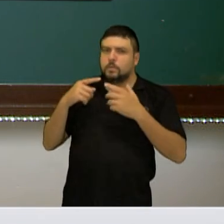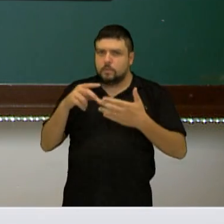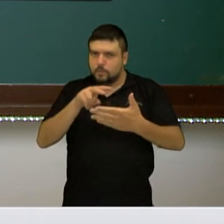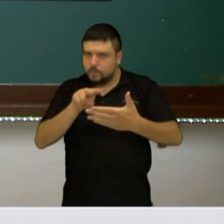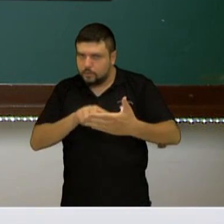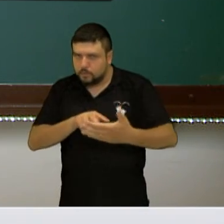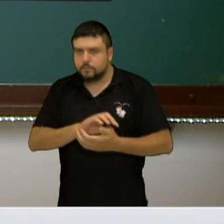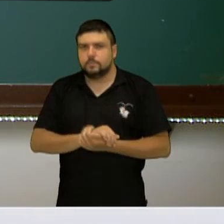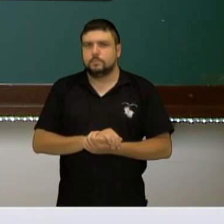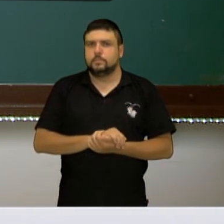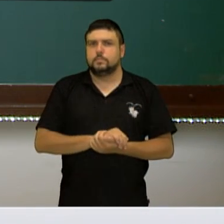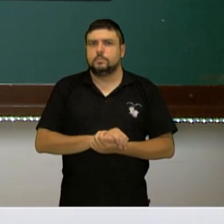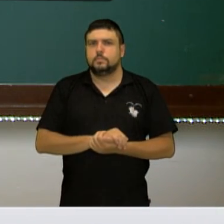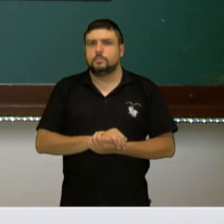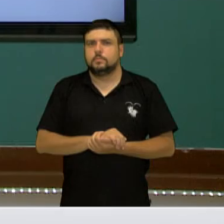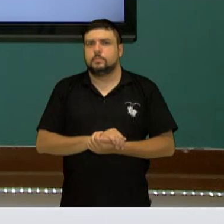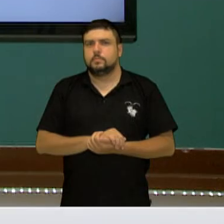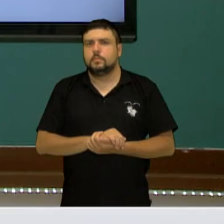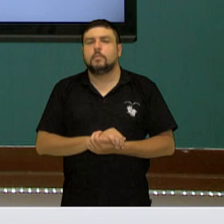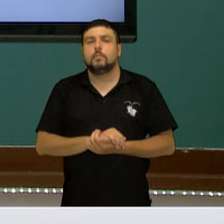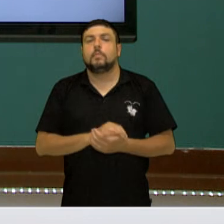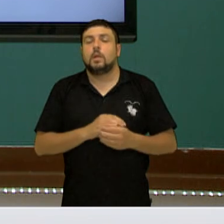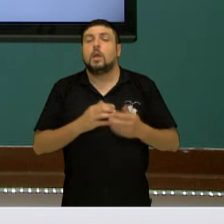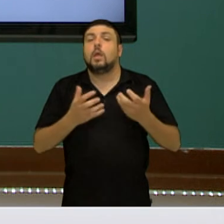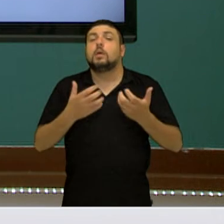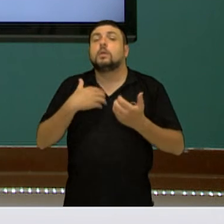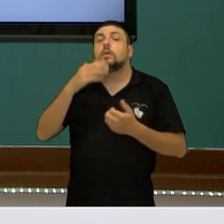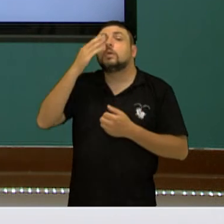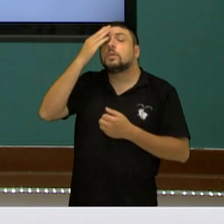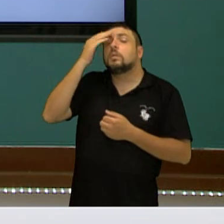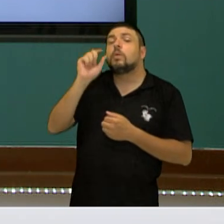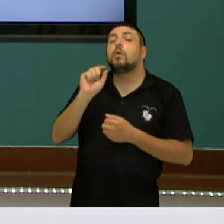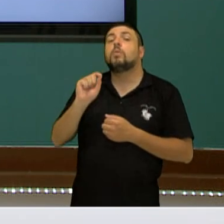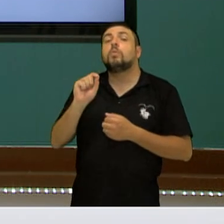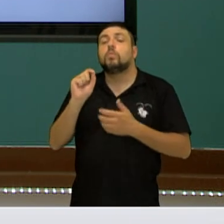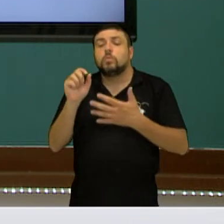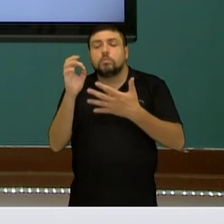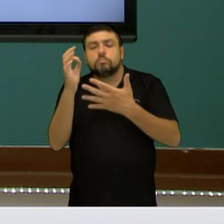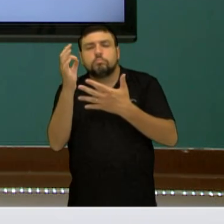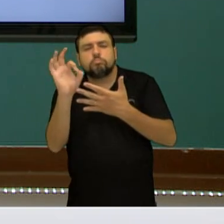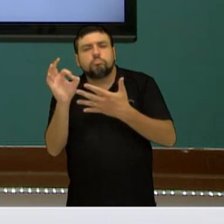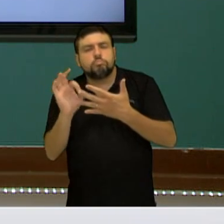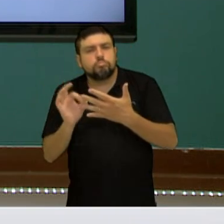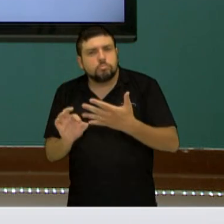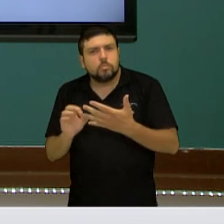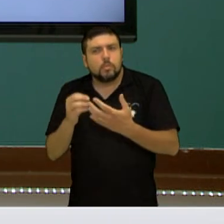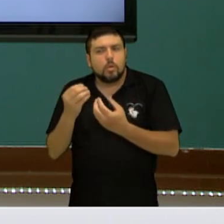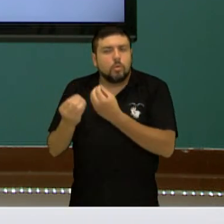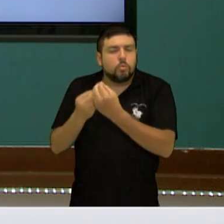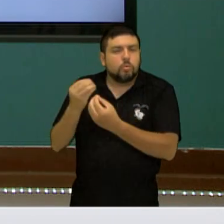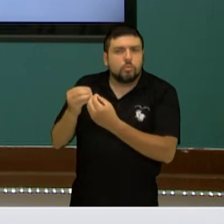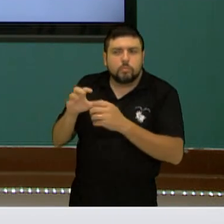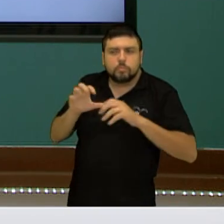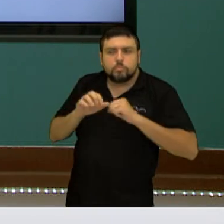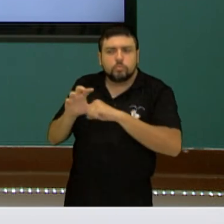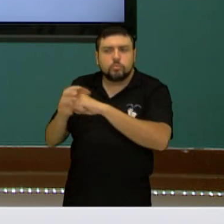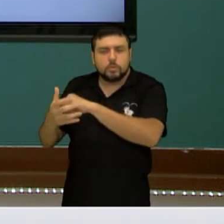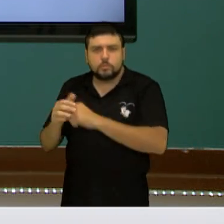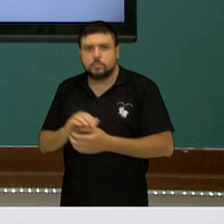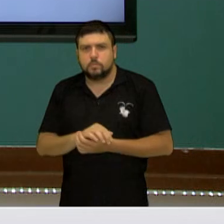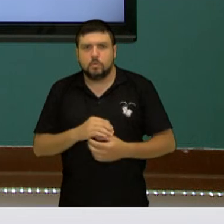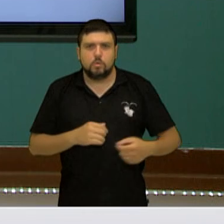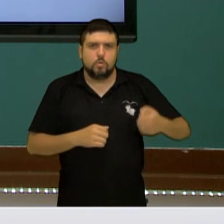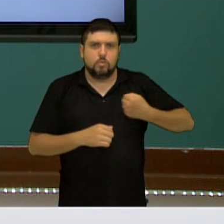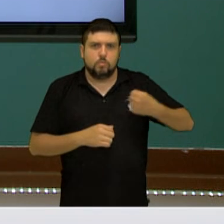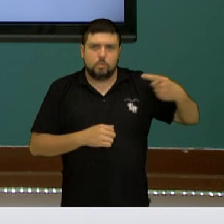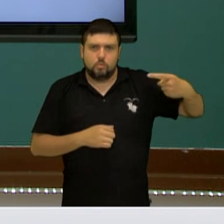interpretar. Então, vamos lá. Ele quer saber o que é correto para quem tem um paciente de Covid-19 em casa. Então, vamos lá. Opção 1, fazer as